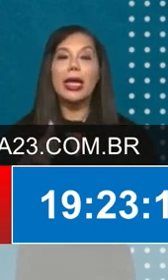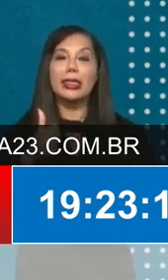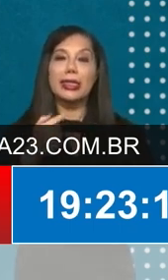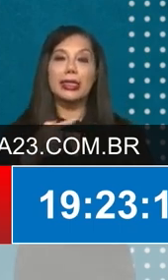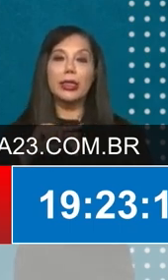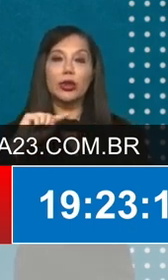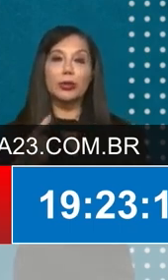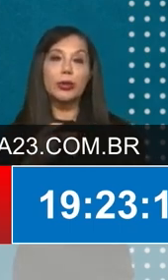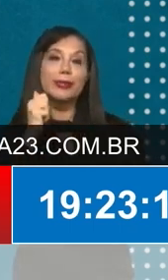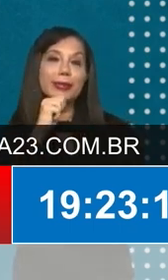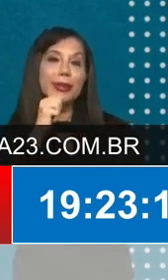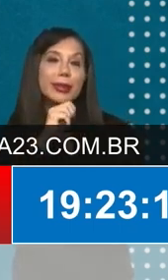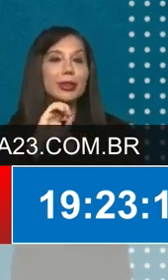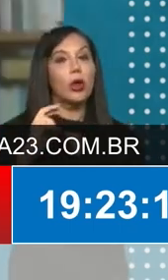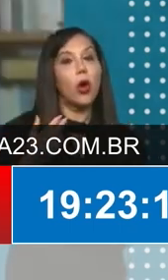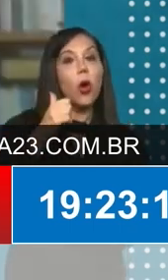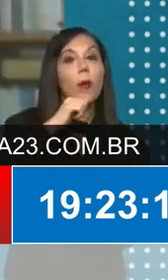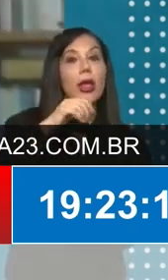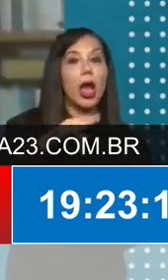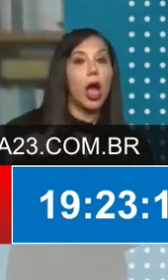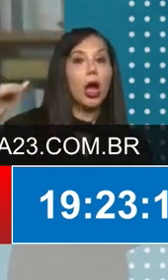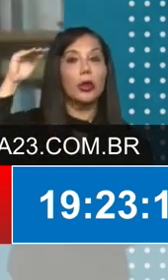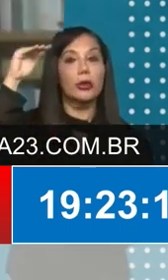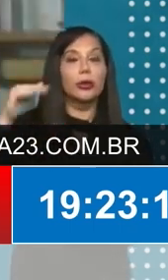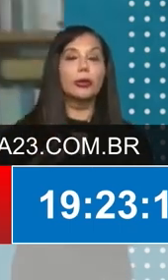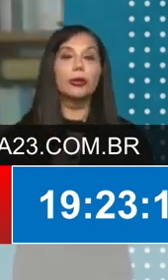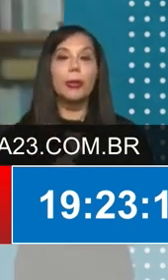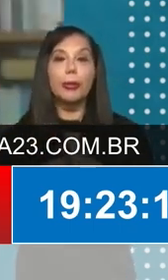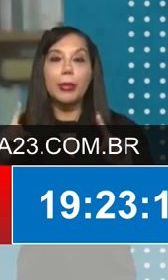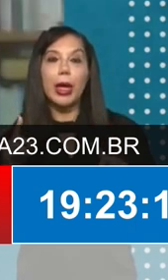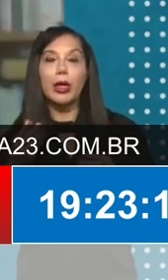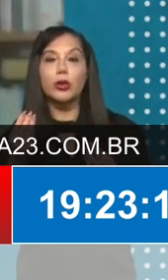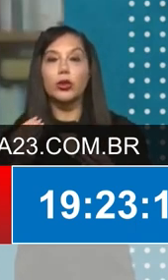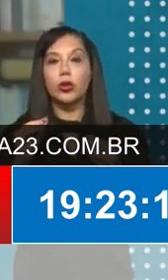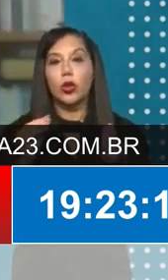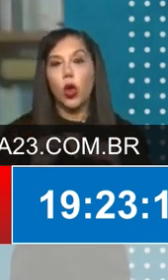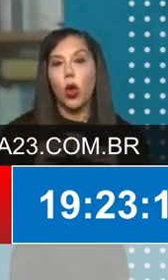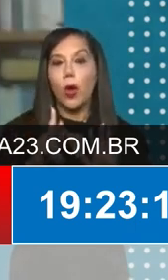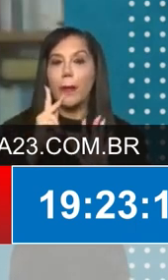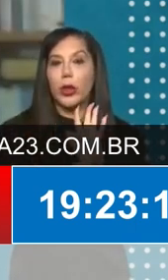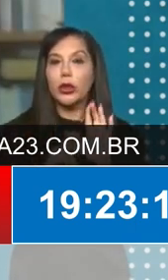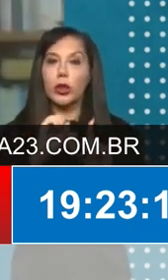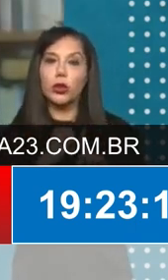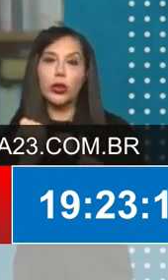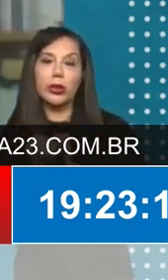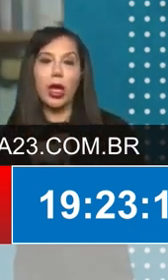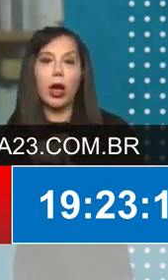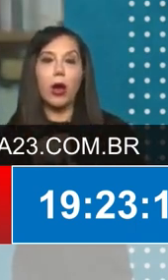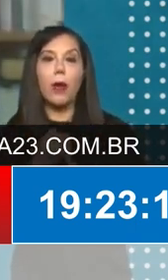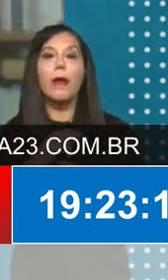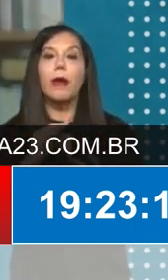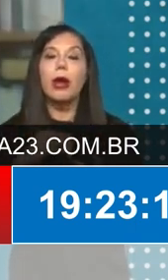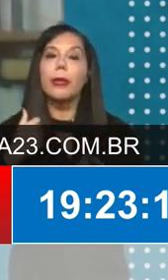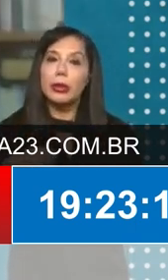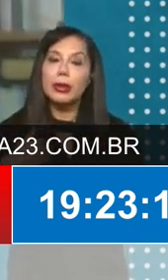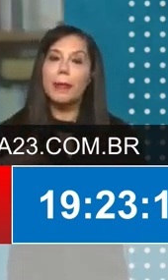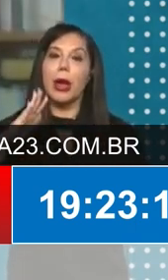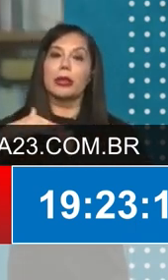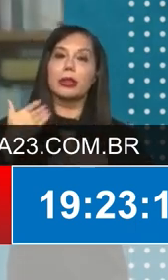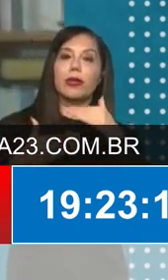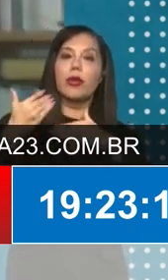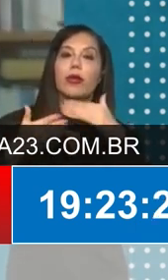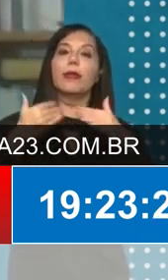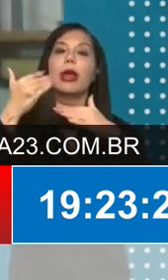17 mil meninas ou mulheres. Mas só se inserir num projeto social, ele não dá conta, né, do desenvolvimento da modalidade. Tem que